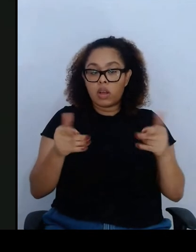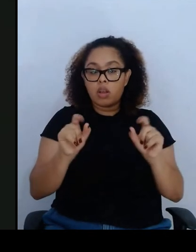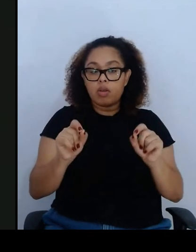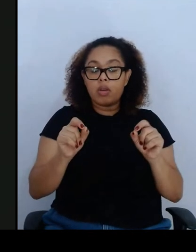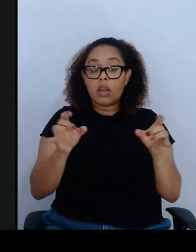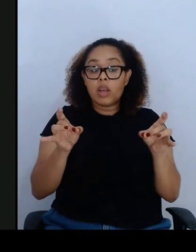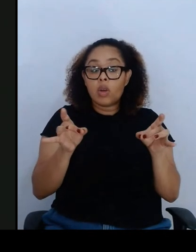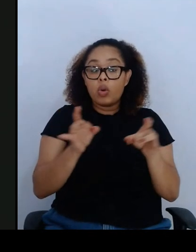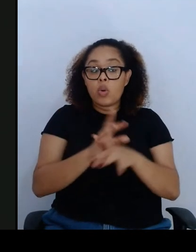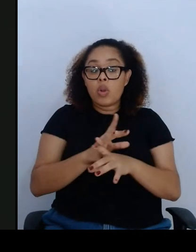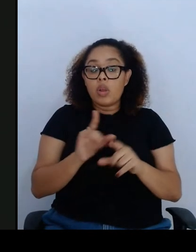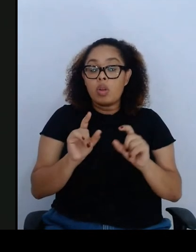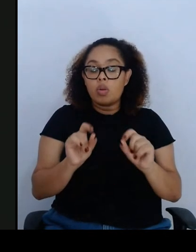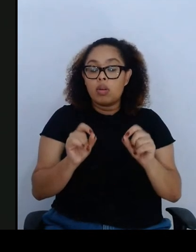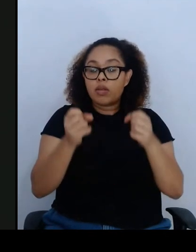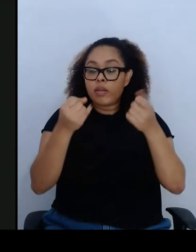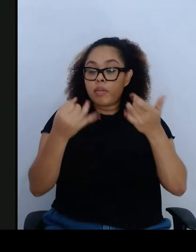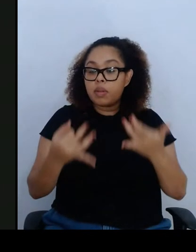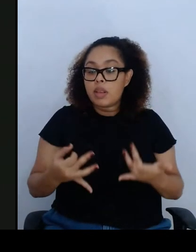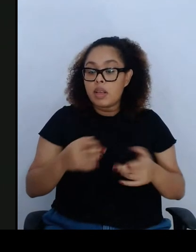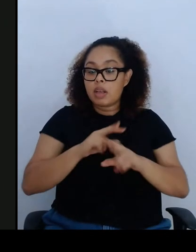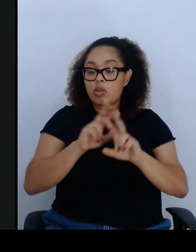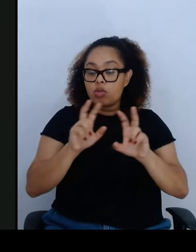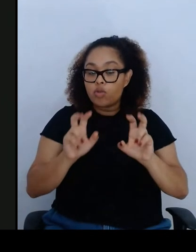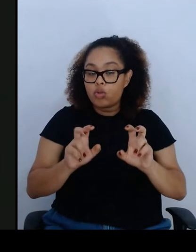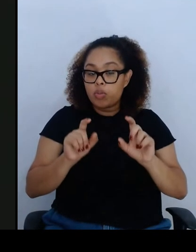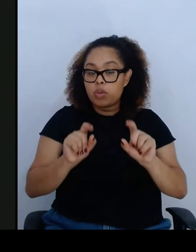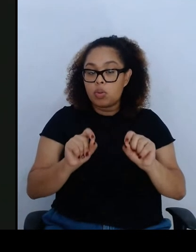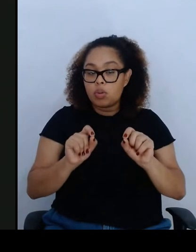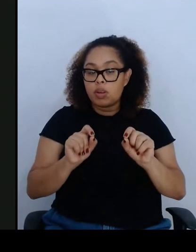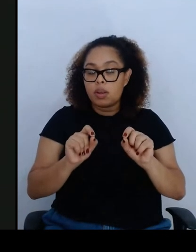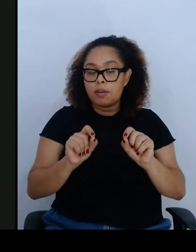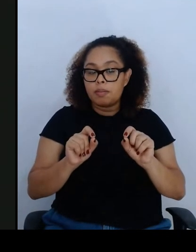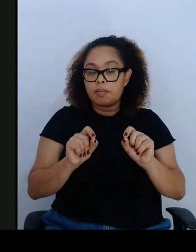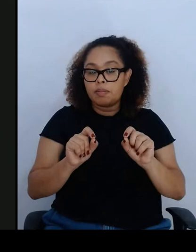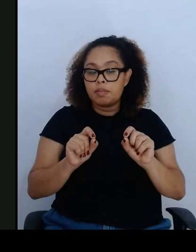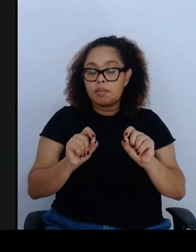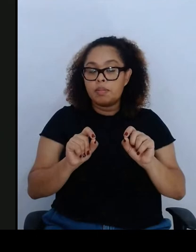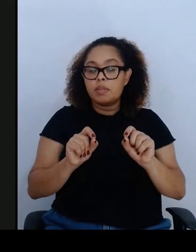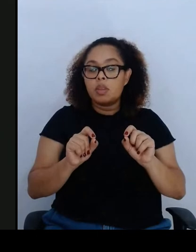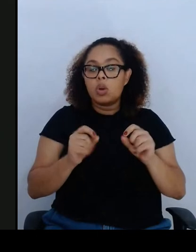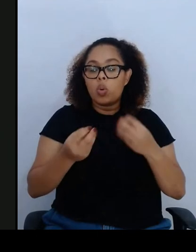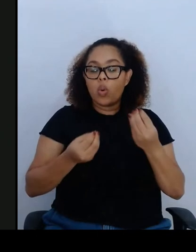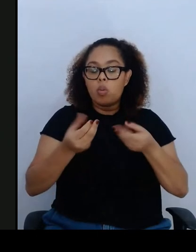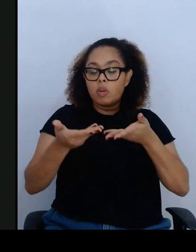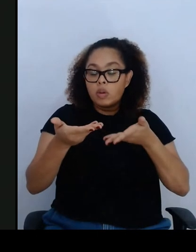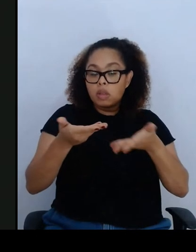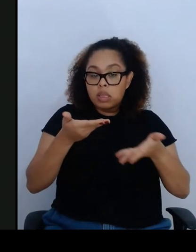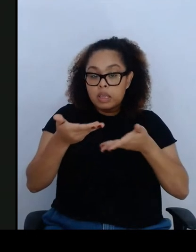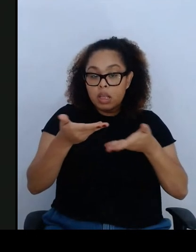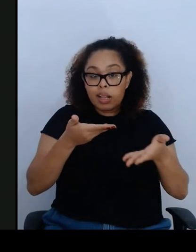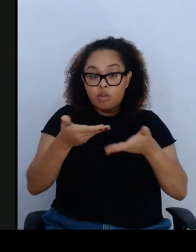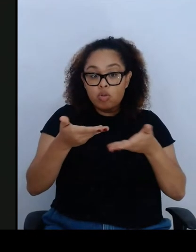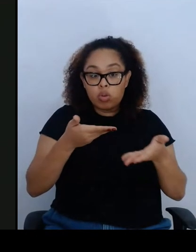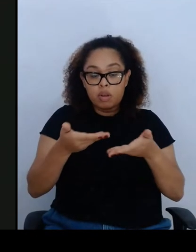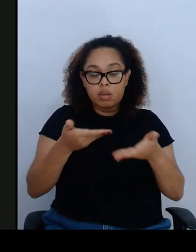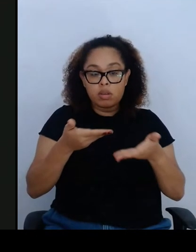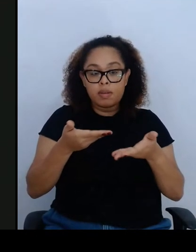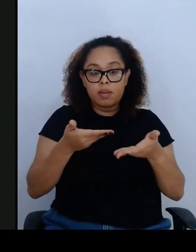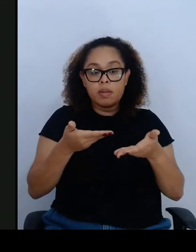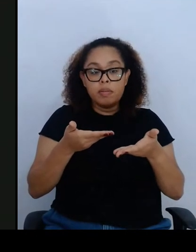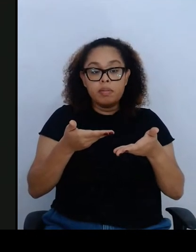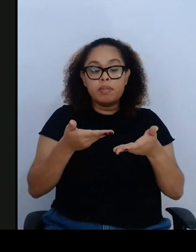sobre essa essas relações que havia